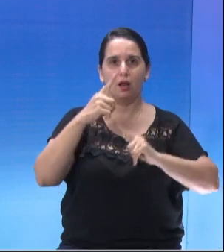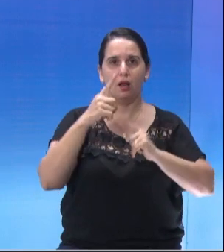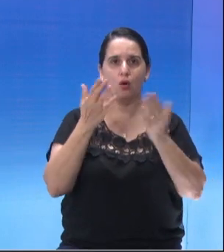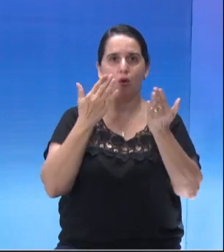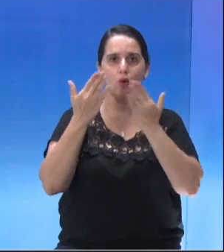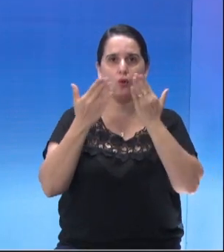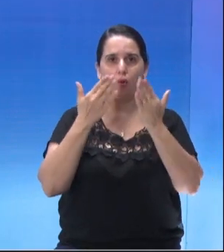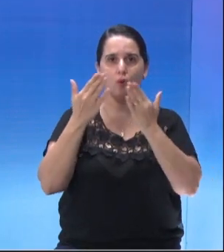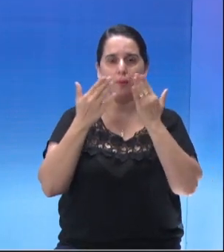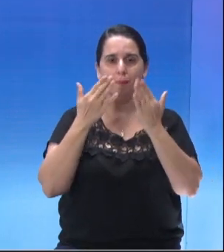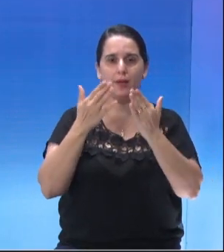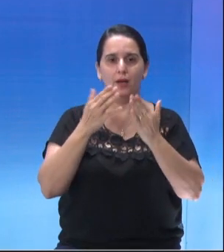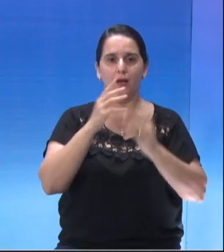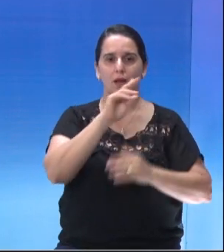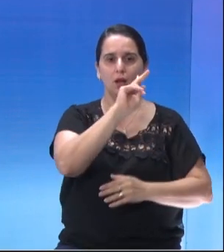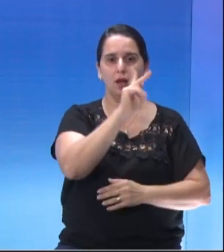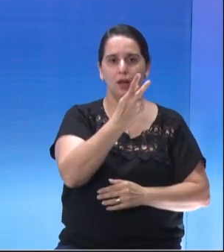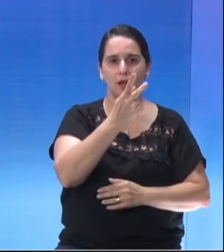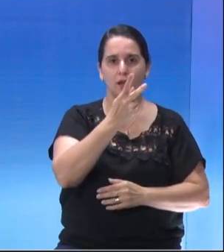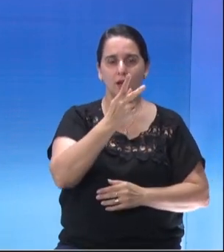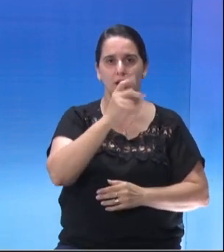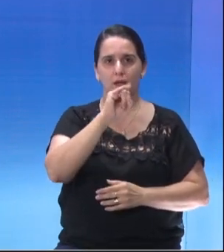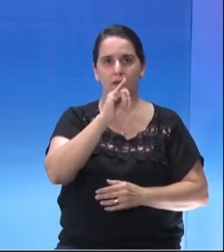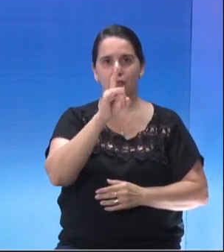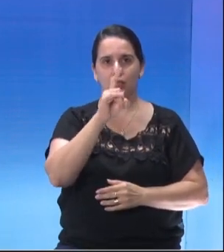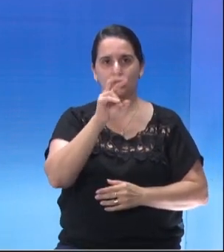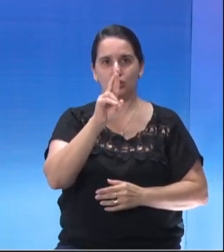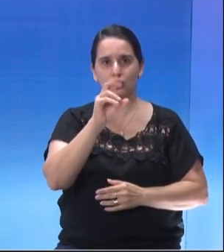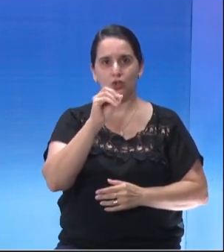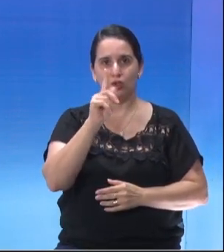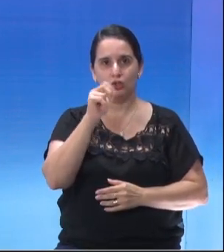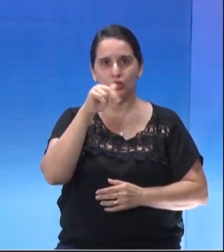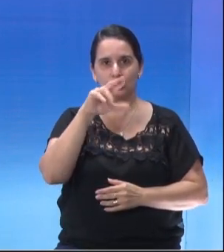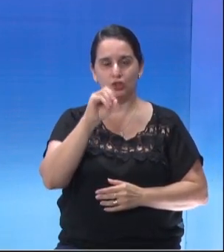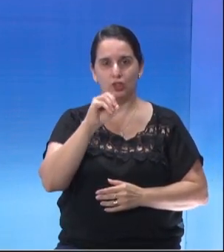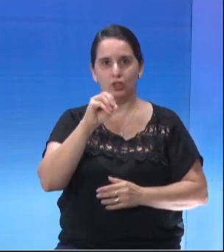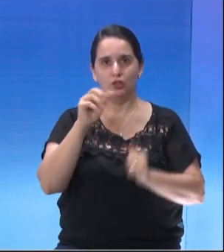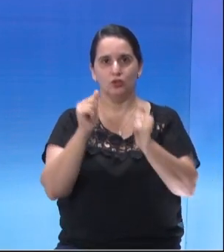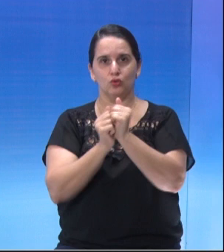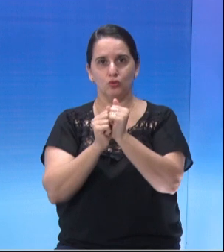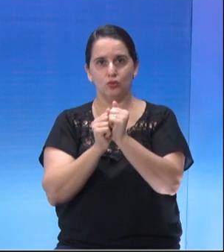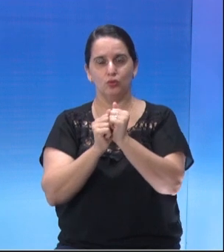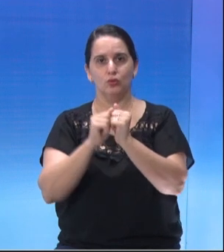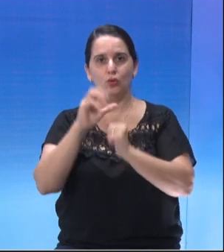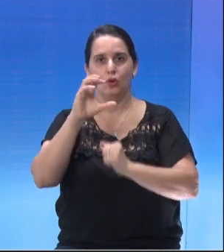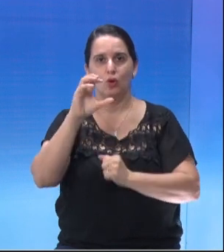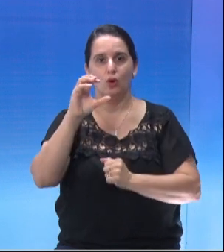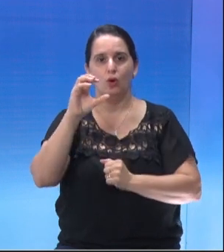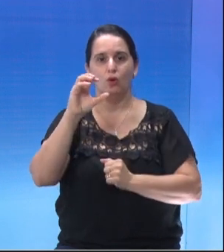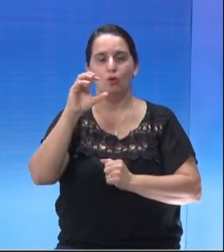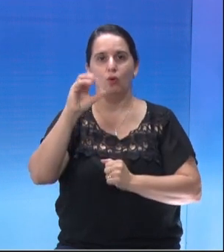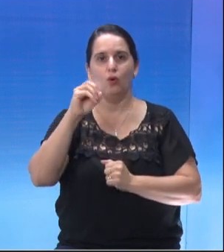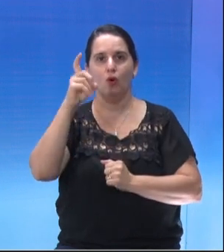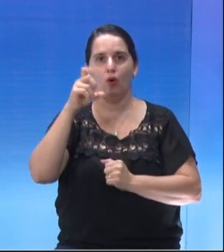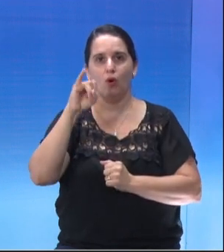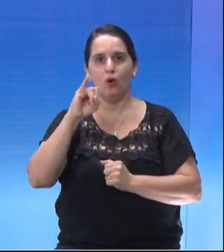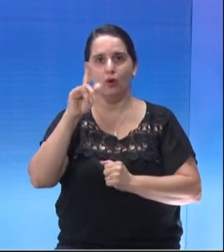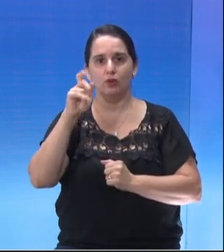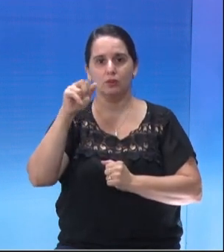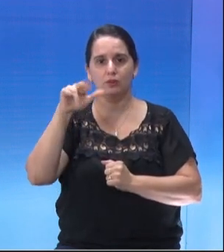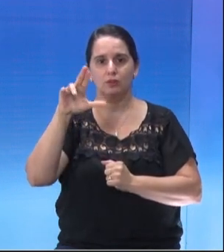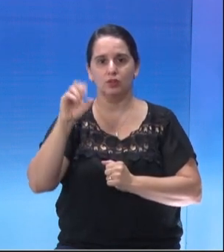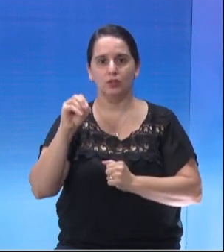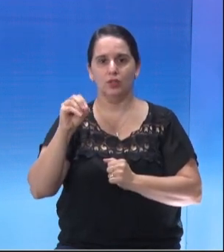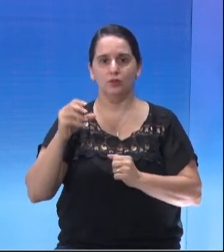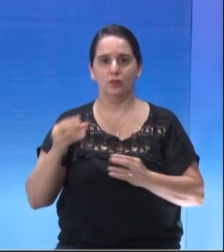ao comparar o oxigênio com o hidrogênio, por ele apresentar um maior valor de